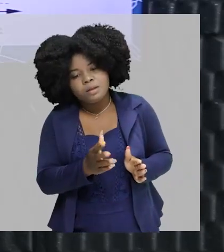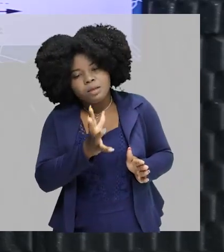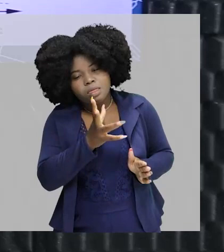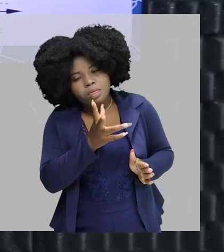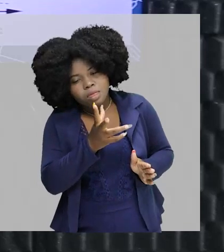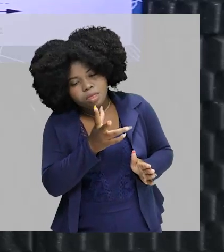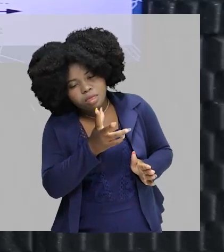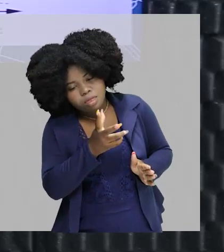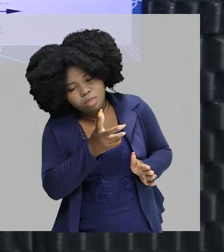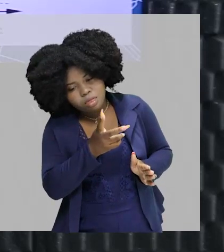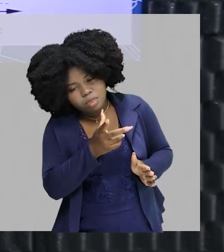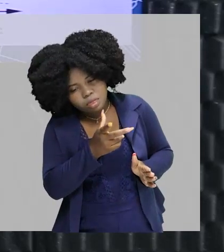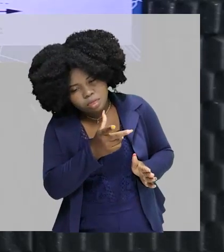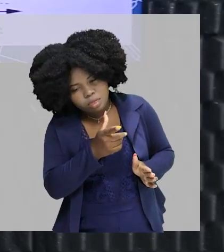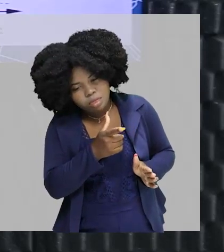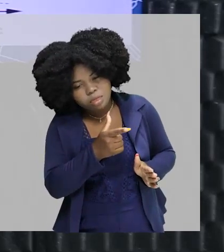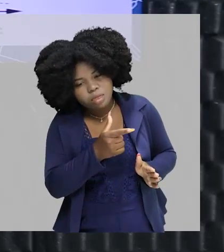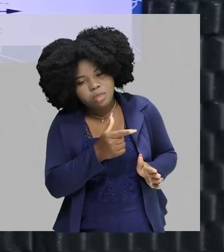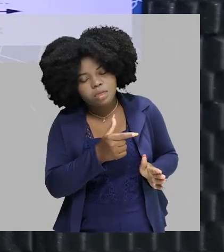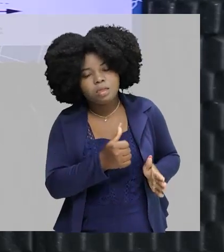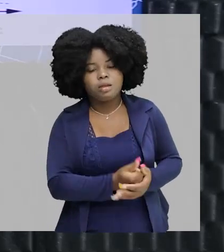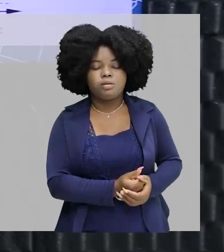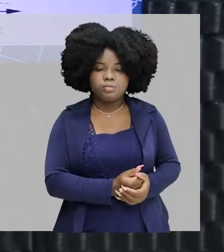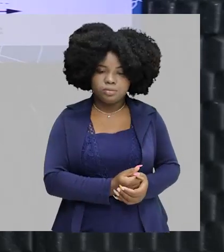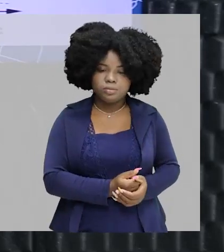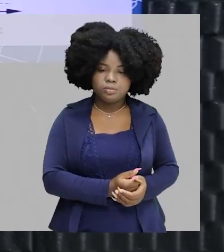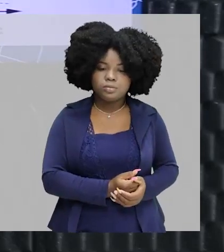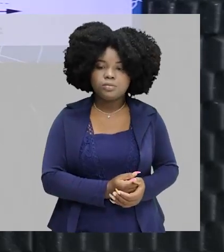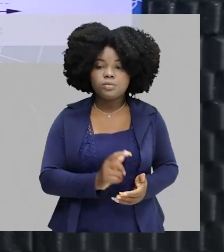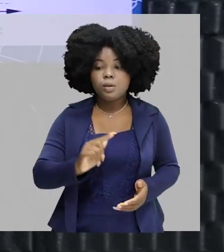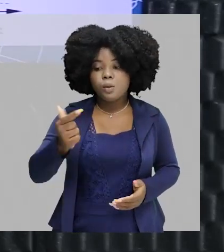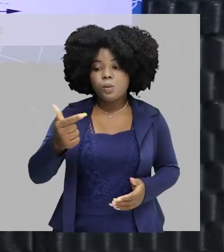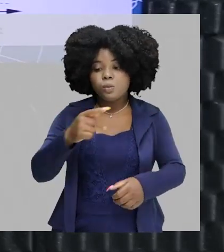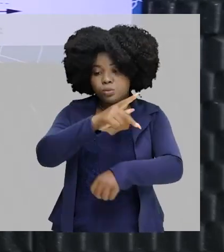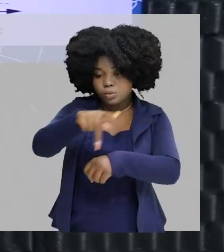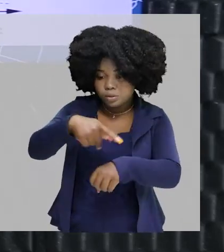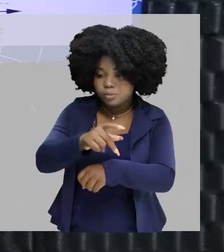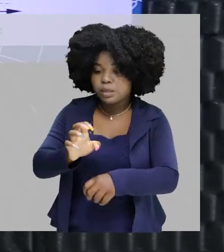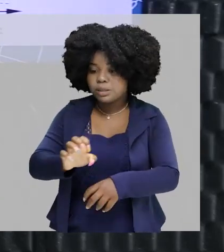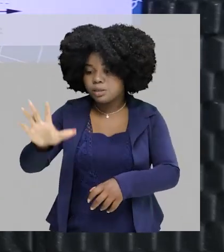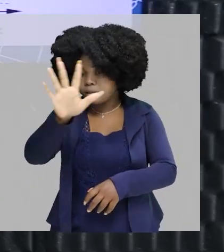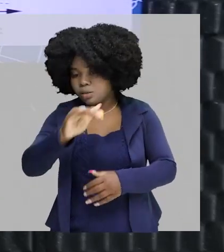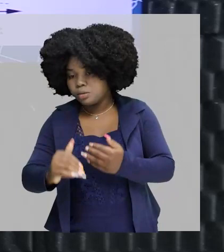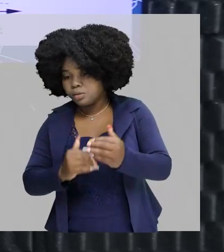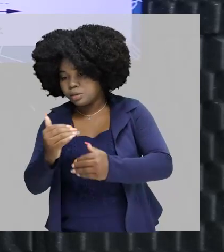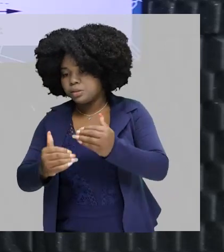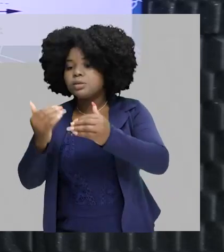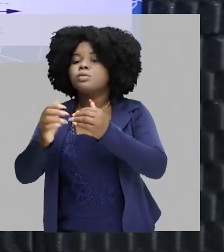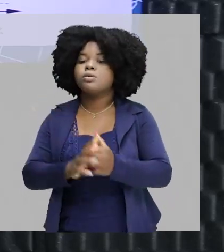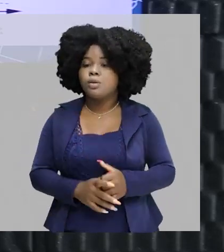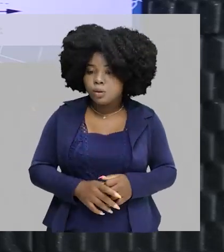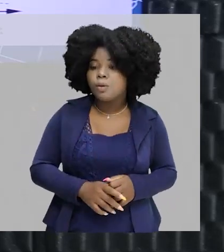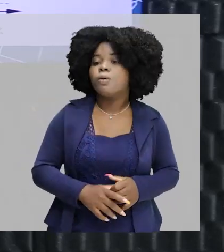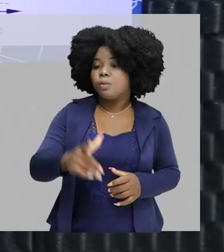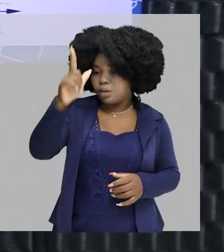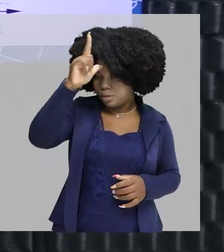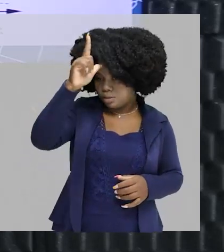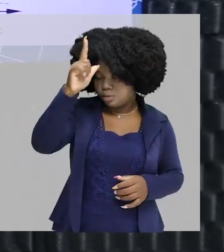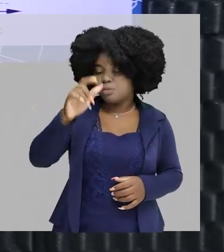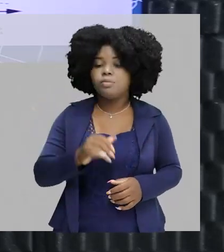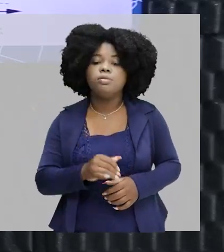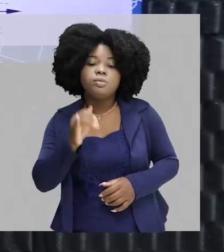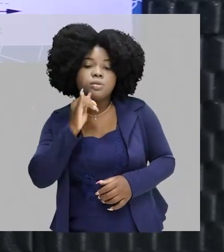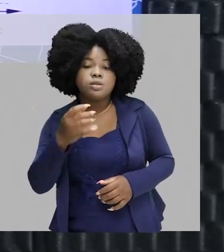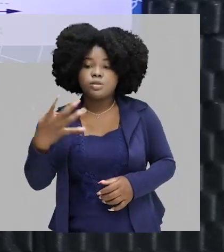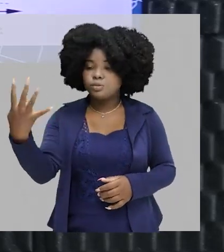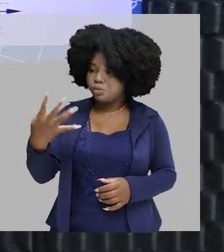desaceleração demográfica, com a queda da taxa de natalidade, os países europeus desenvolvidos, como a Alemanha, por exemplo, já estão na